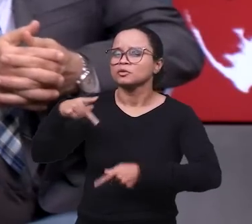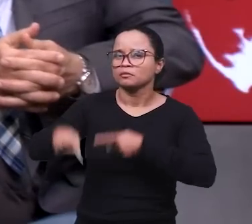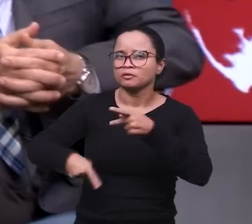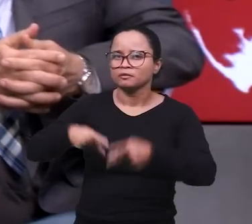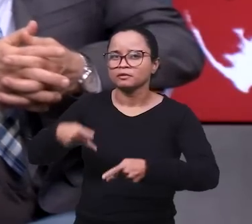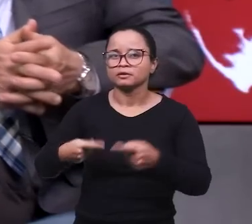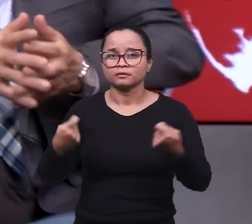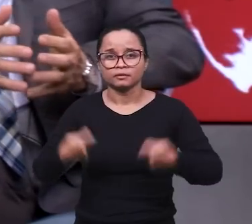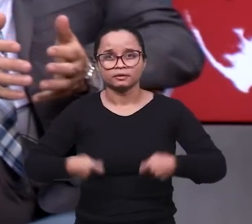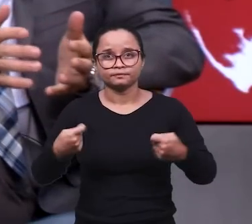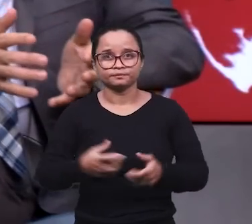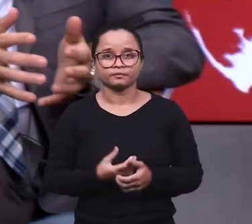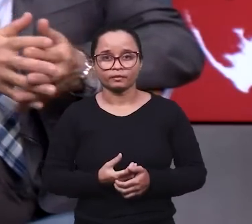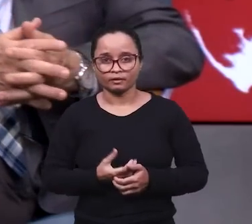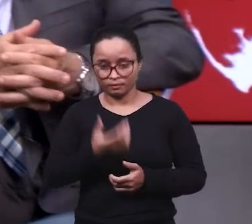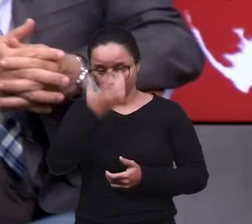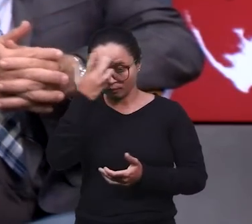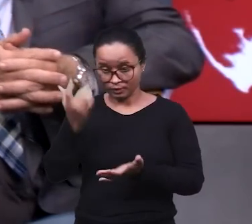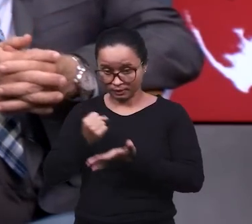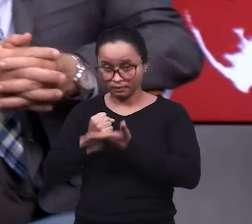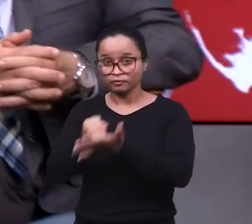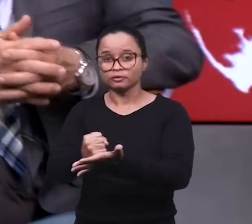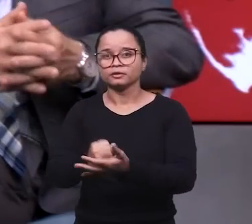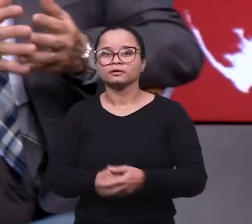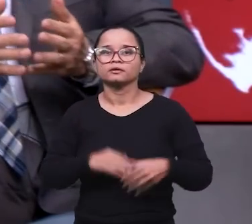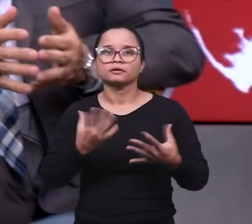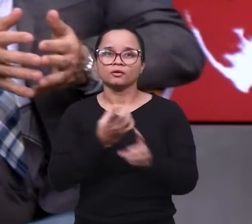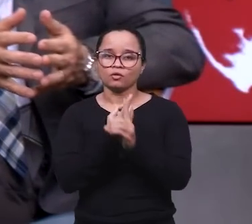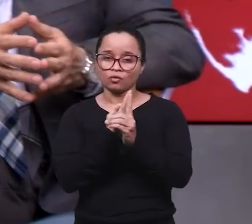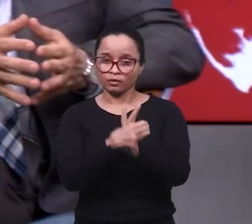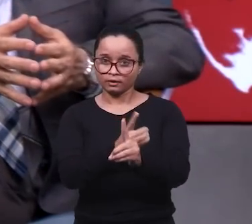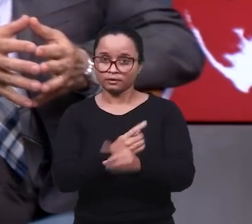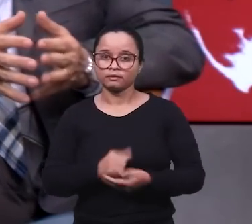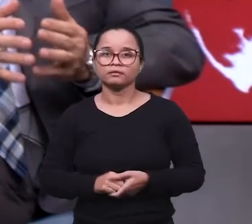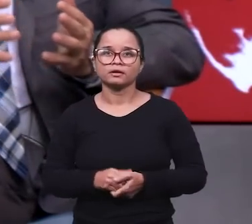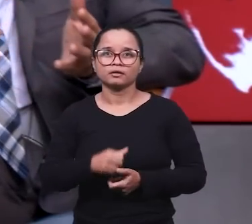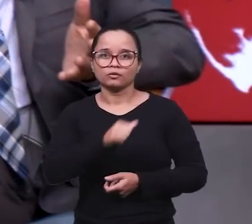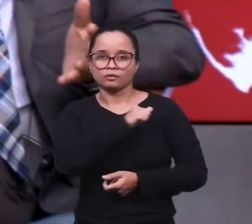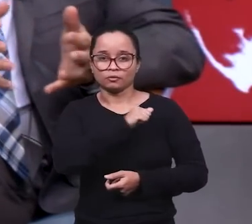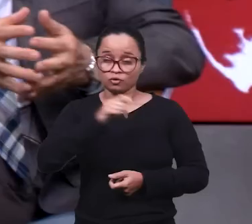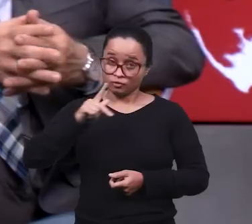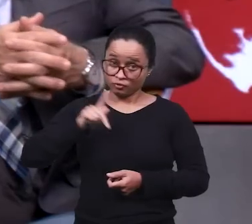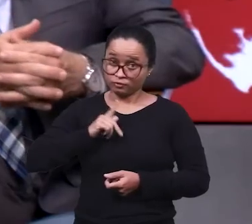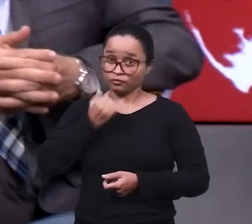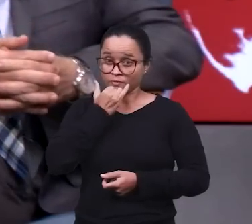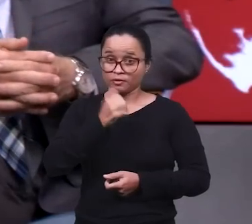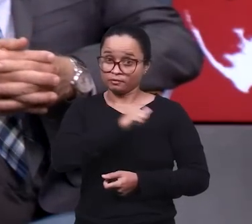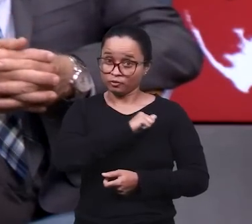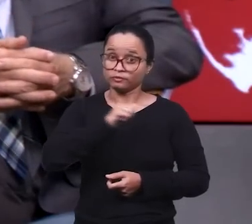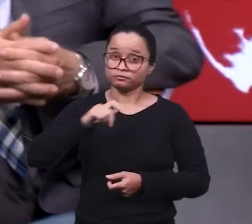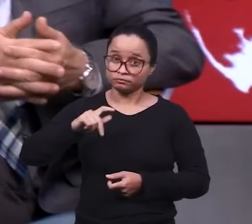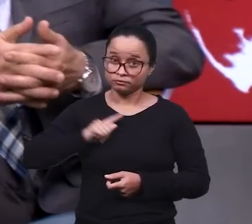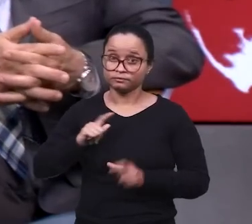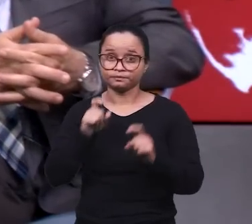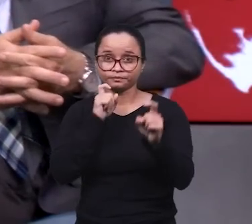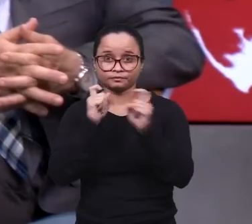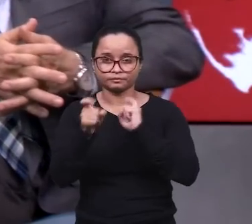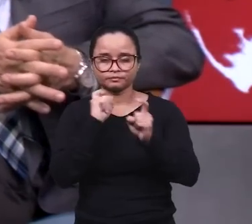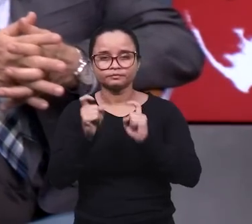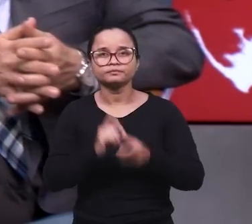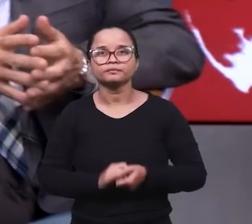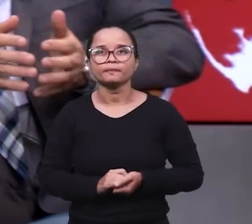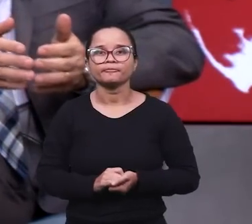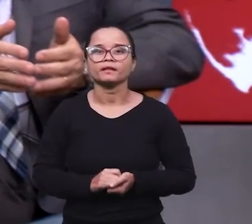houve a necessidade de que houvesse os cooperadores. E os discípulos e os apóstolos, nessa